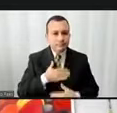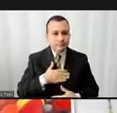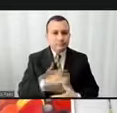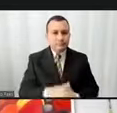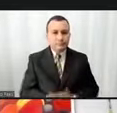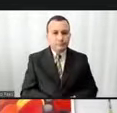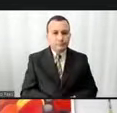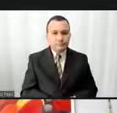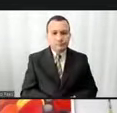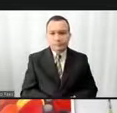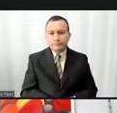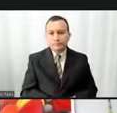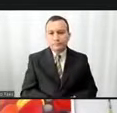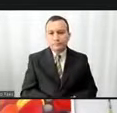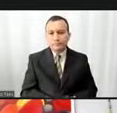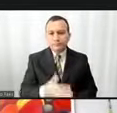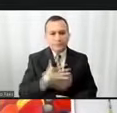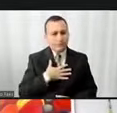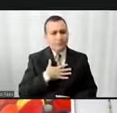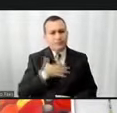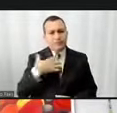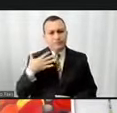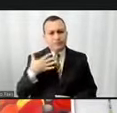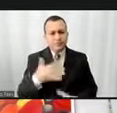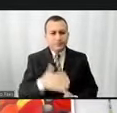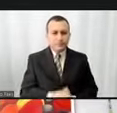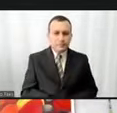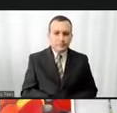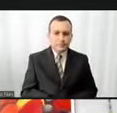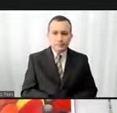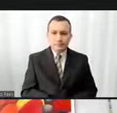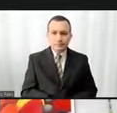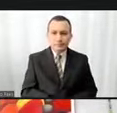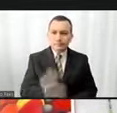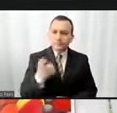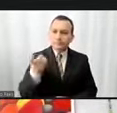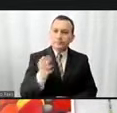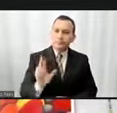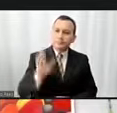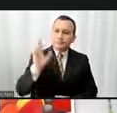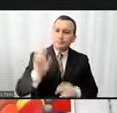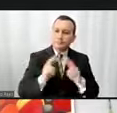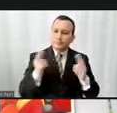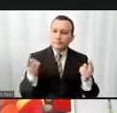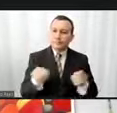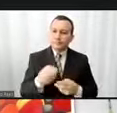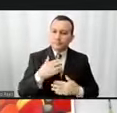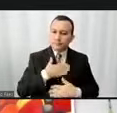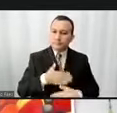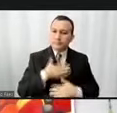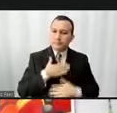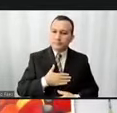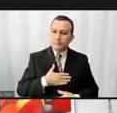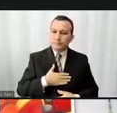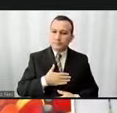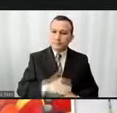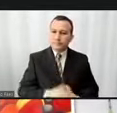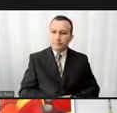vereadora. É nojento. A senhora quer dominar a sessão, quer tomar conta da sessão. Calma, vereadora. Deixa o seu Por quê? É só você que